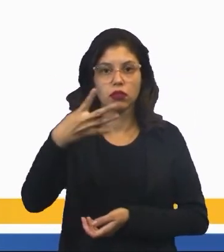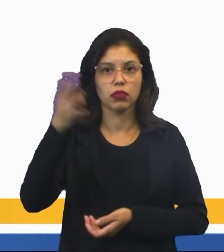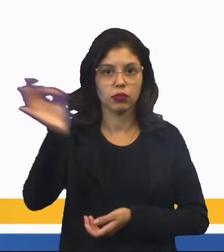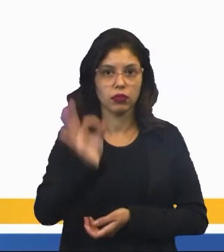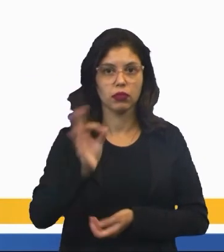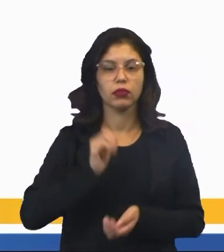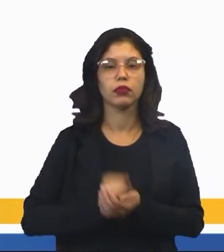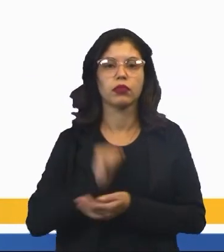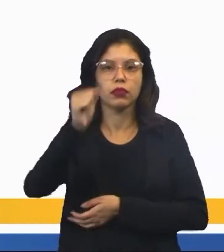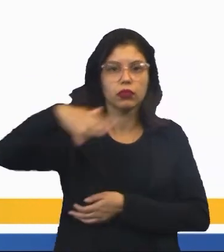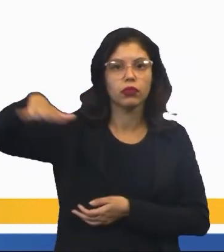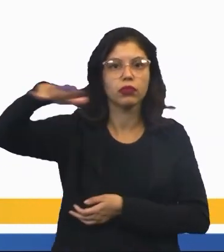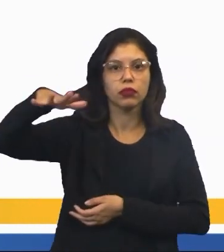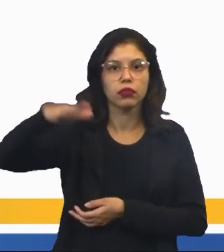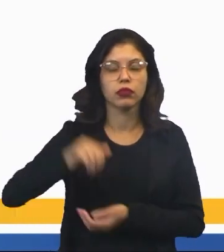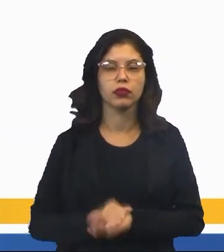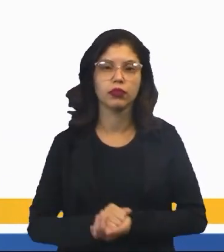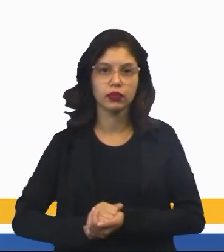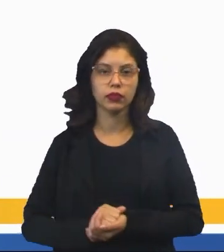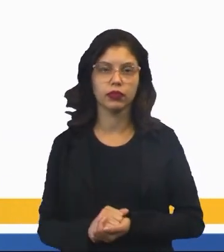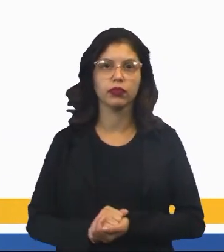27,4% é população rural.